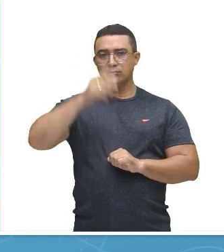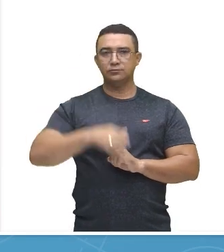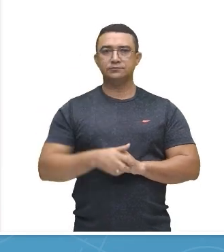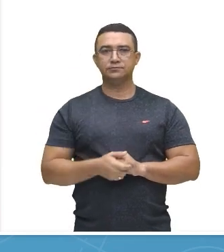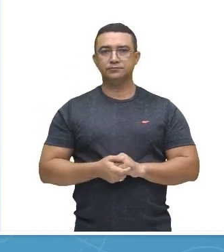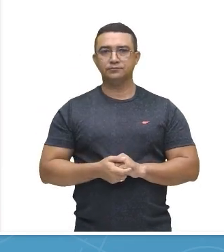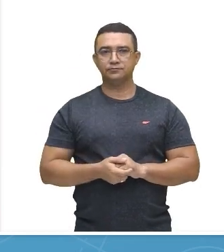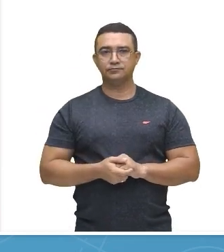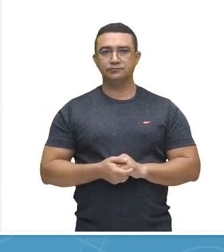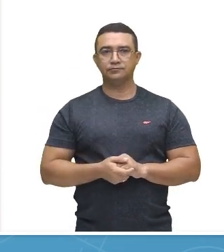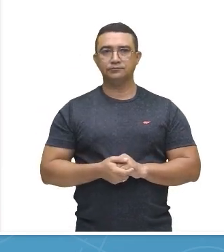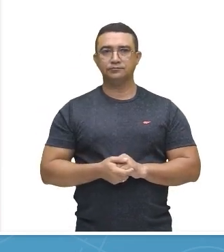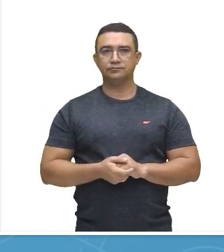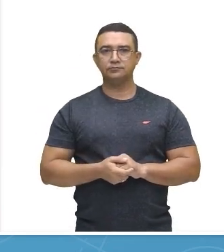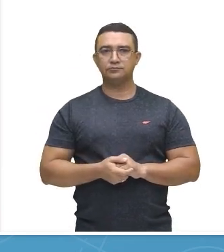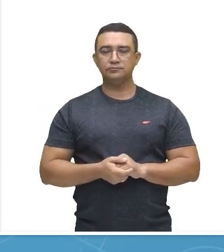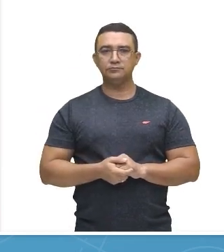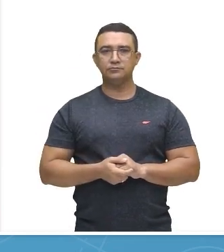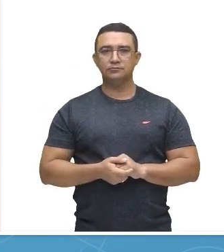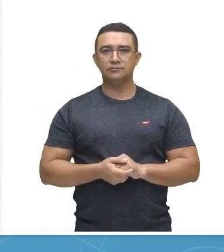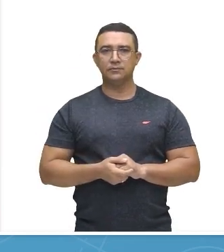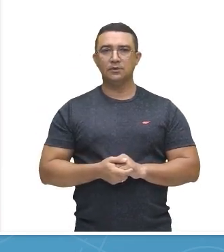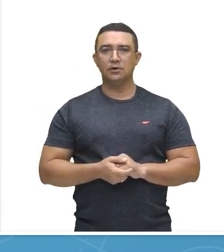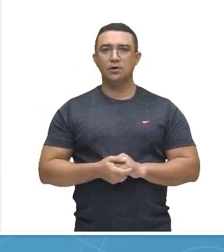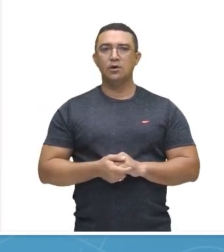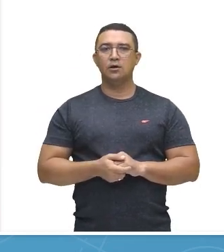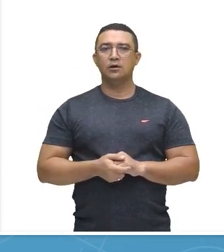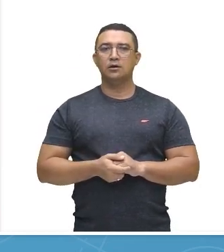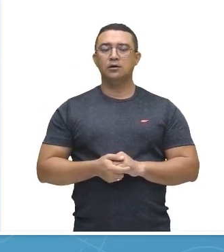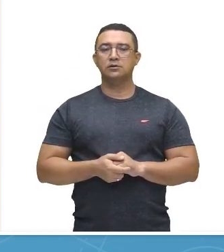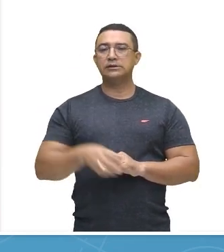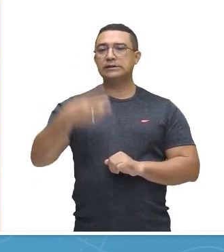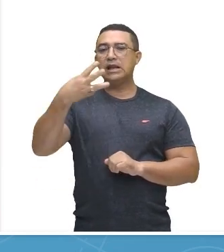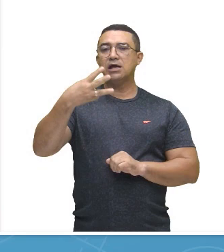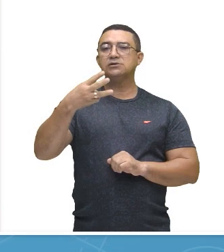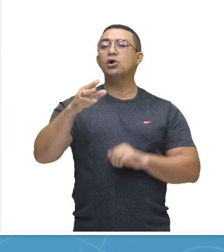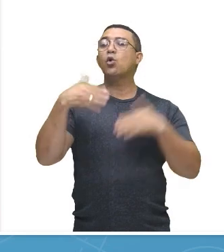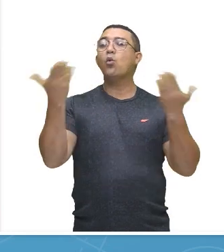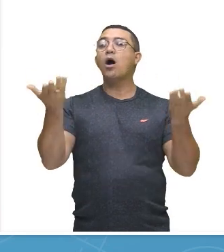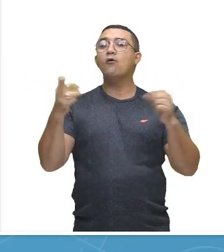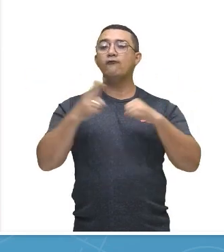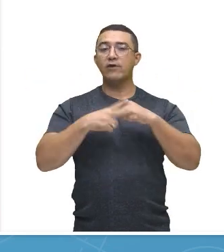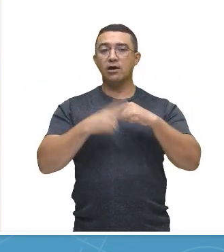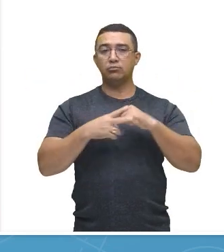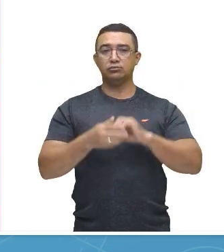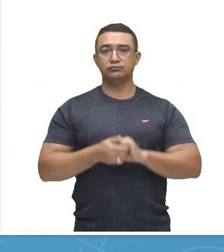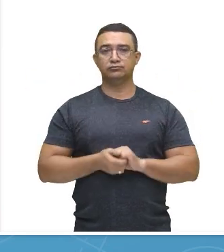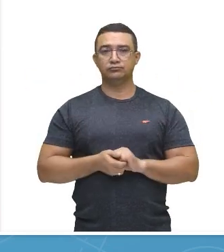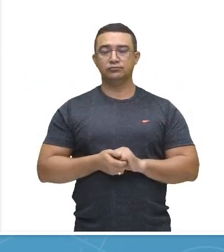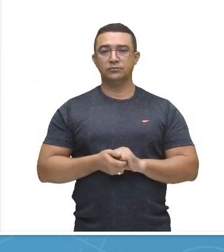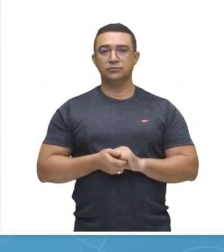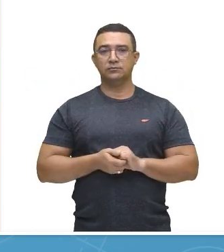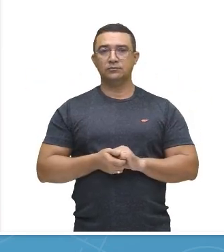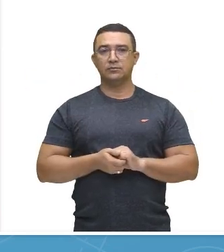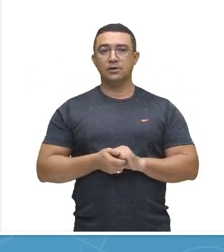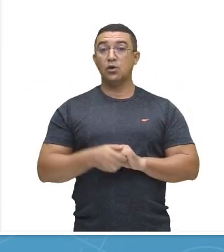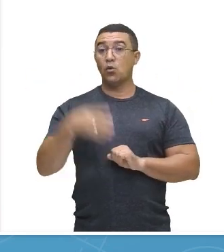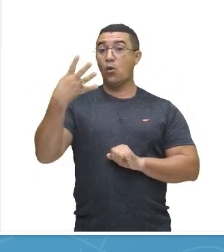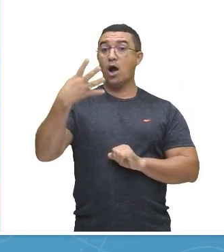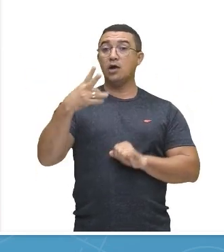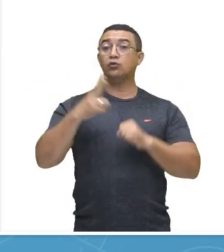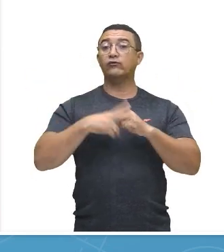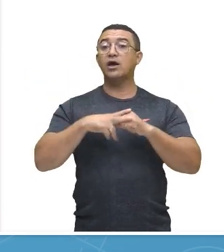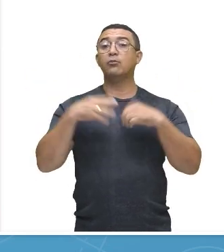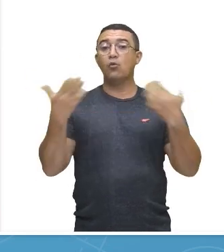esforçado, esforçada. Então me diga, quem é o verbo na número 3? Quem é o verbo na número 4? Será que